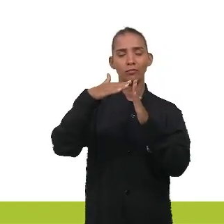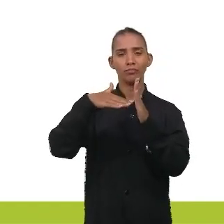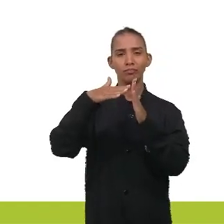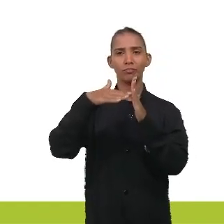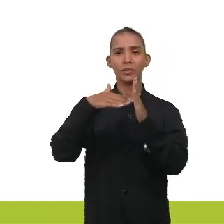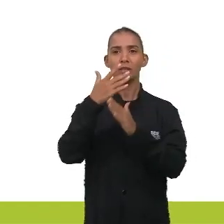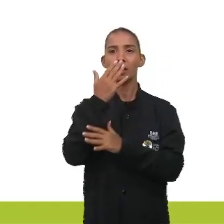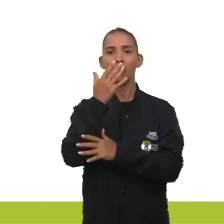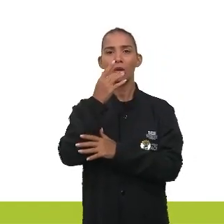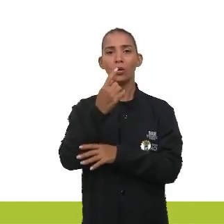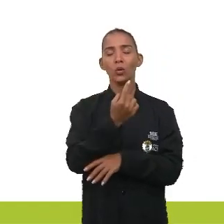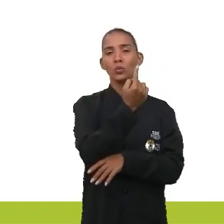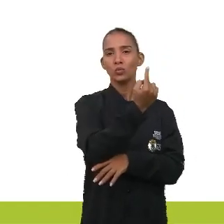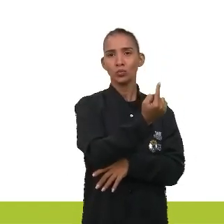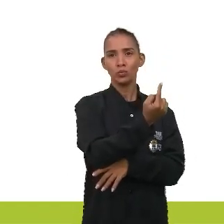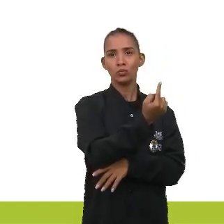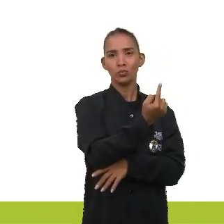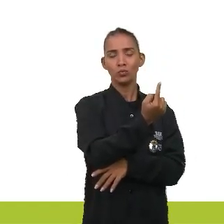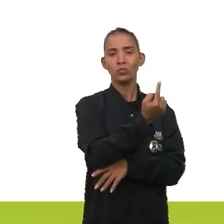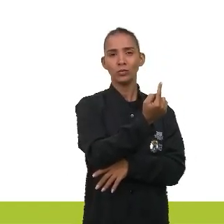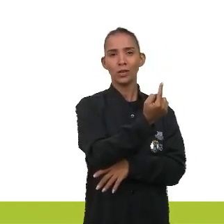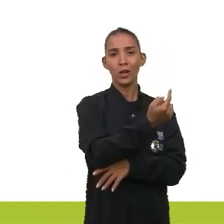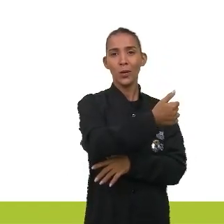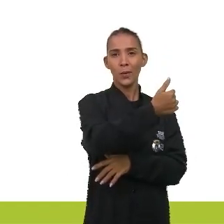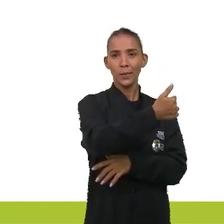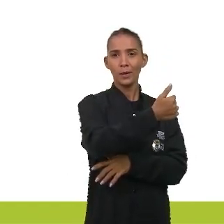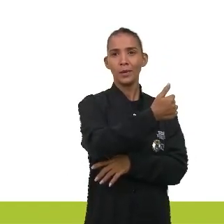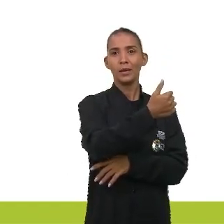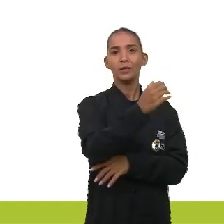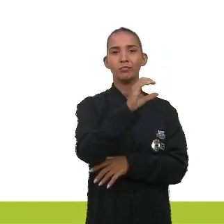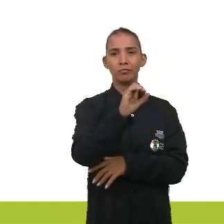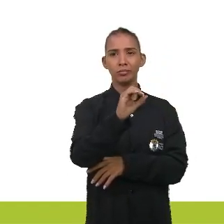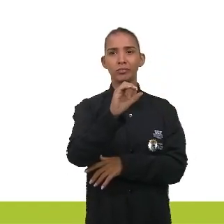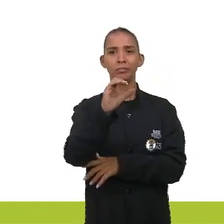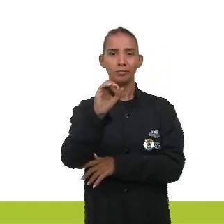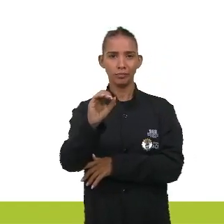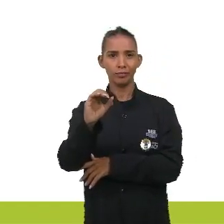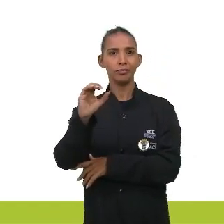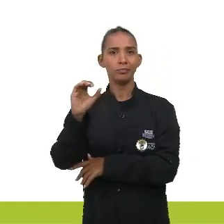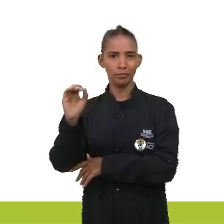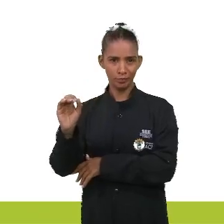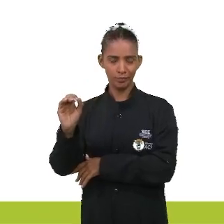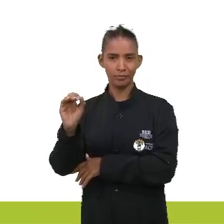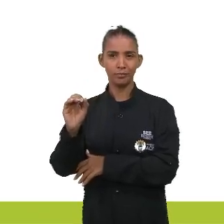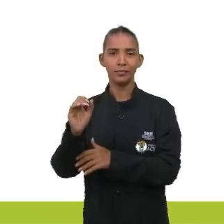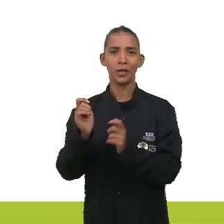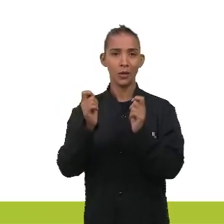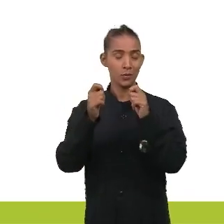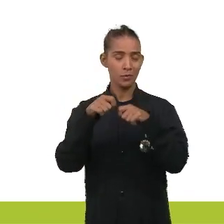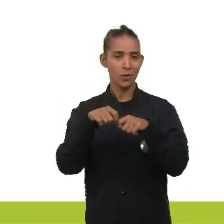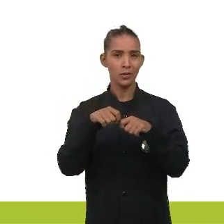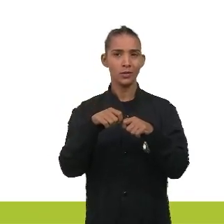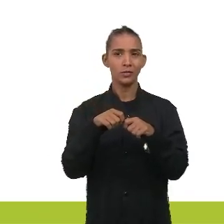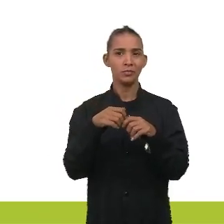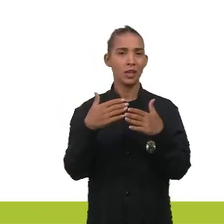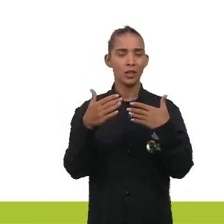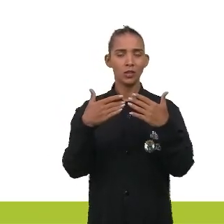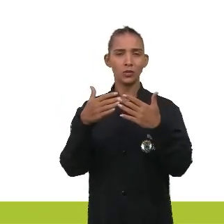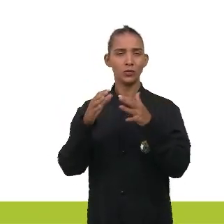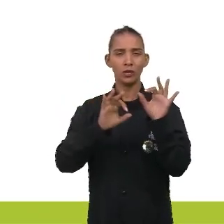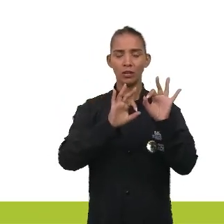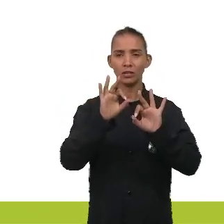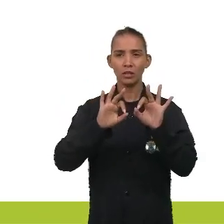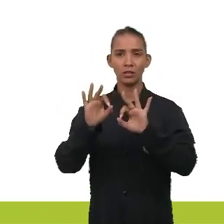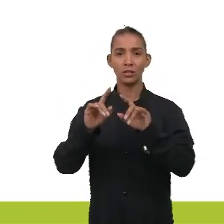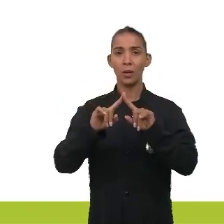a cor 1 e nenhum com a cor 2, nenhum com a cor 3, nenhum com a cor 4, ok? Mas o problema